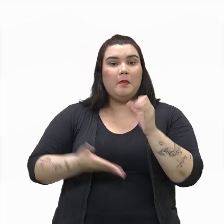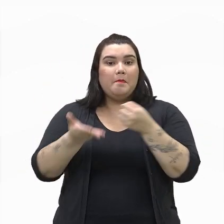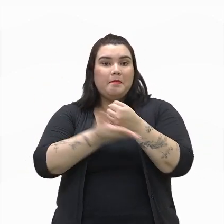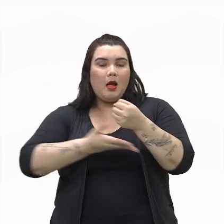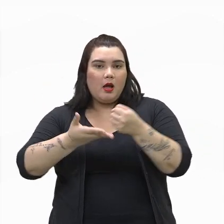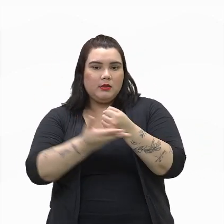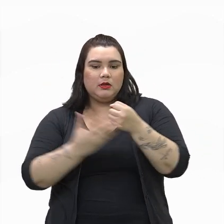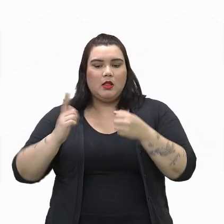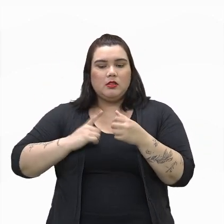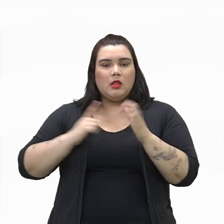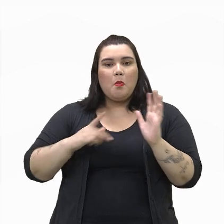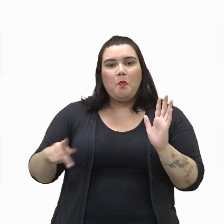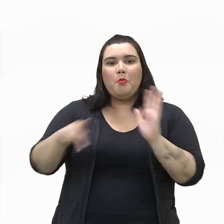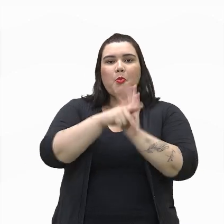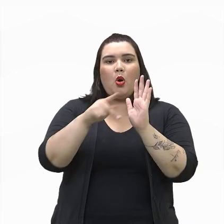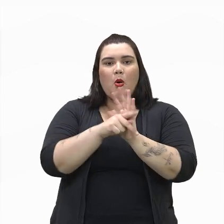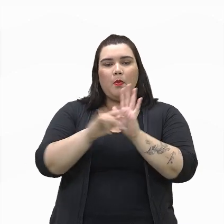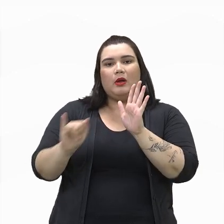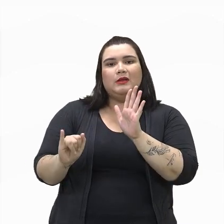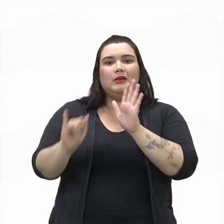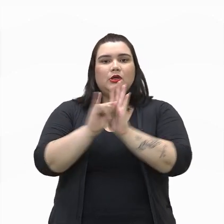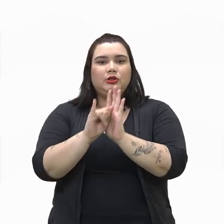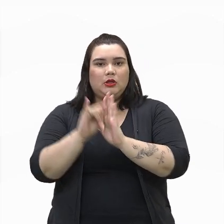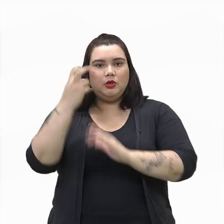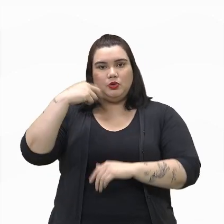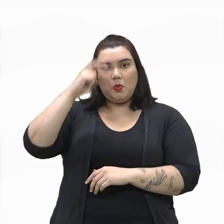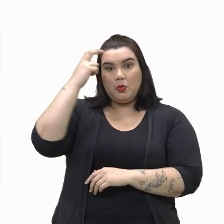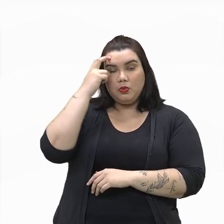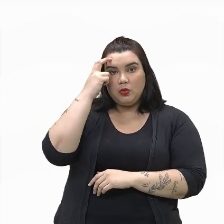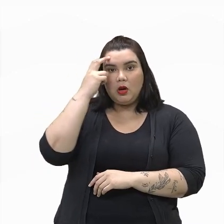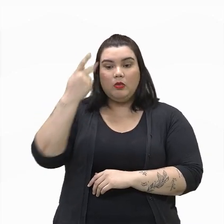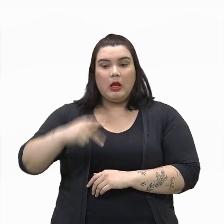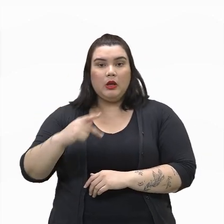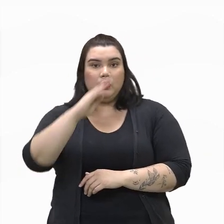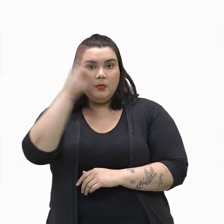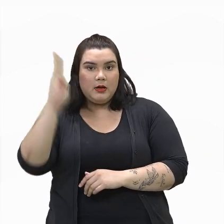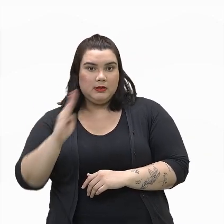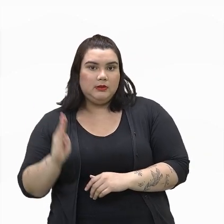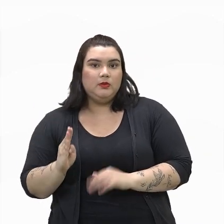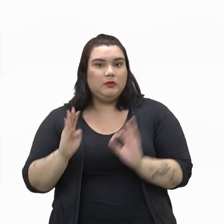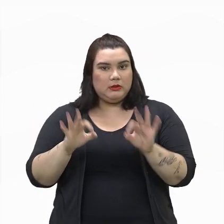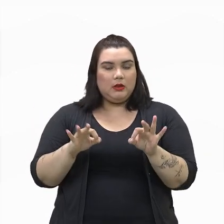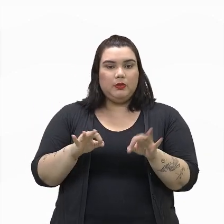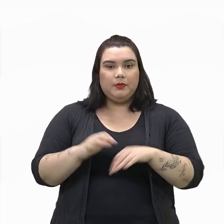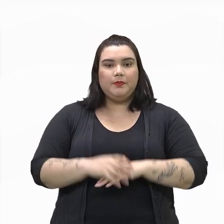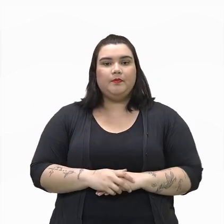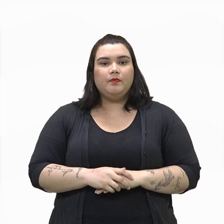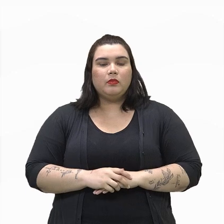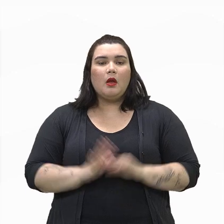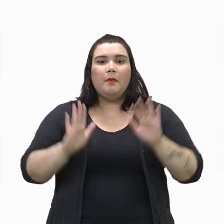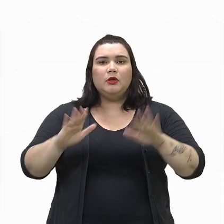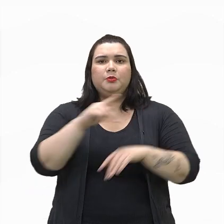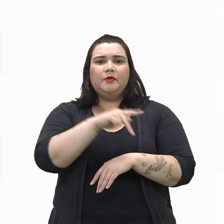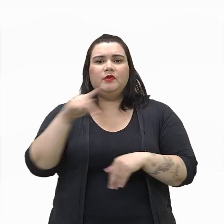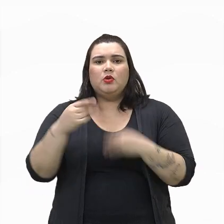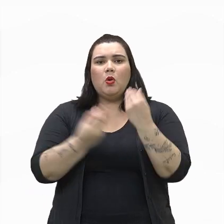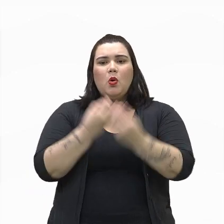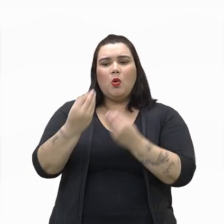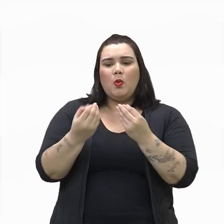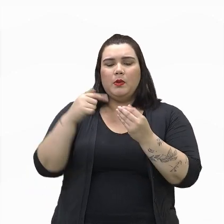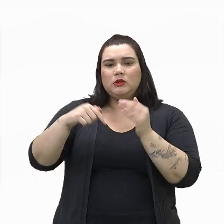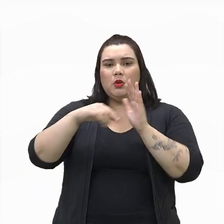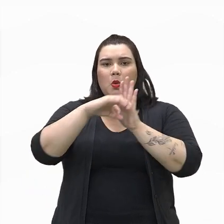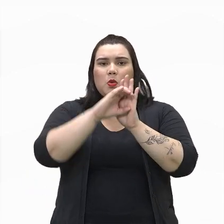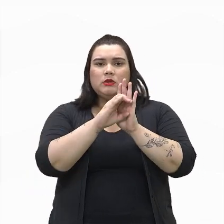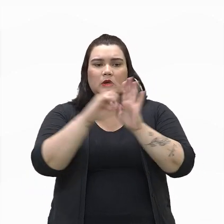compõem a nossa identidade cultural enquanto brasileiros, tá certo? E, professor, como é que esse conceito se aplica